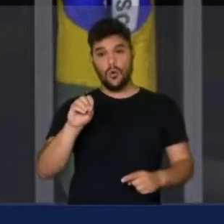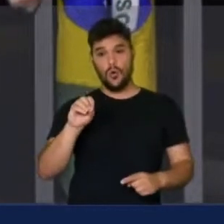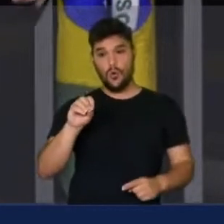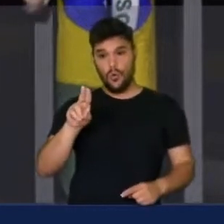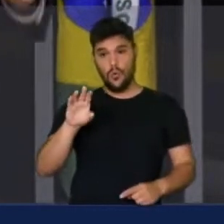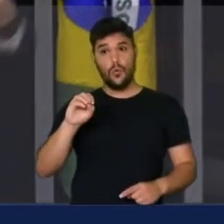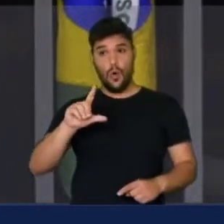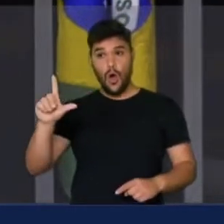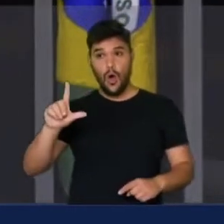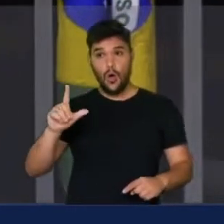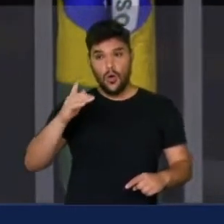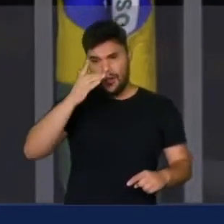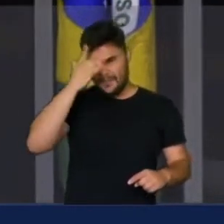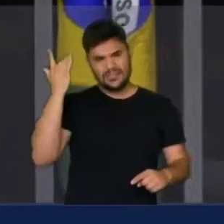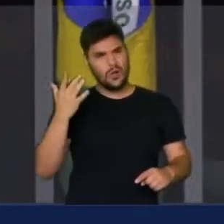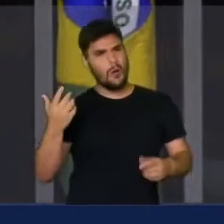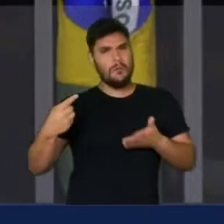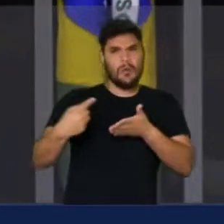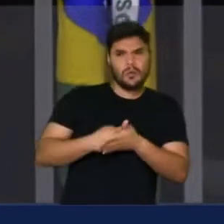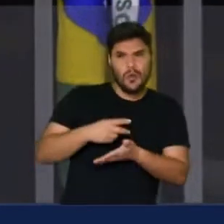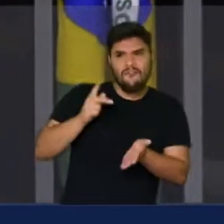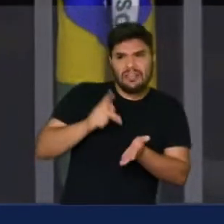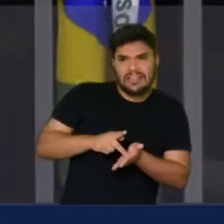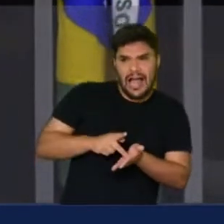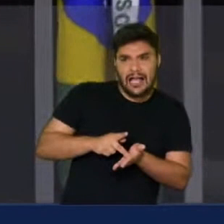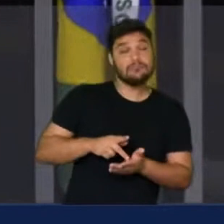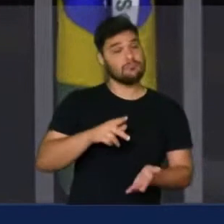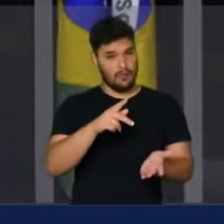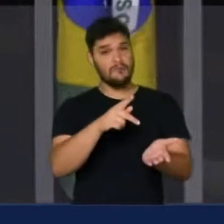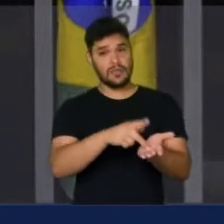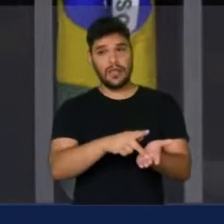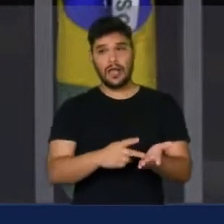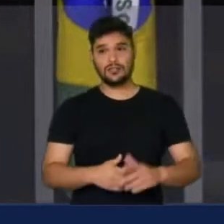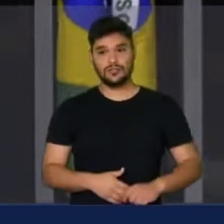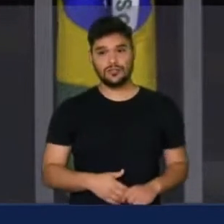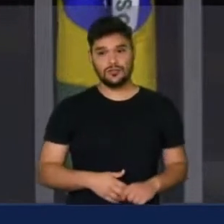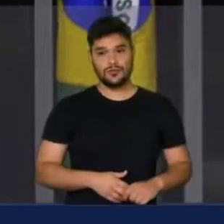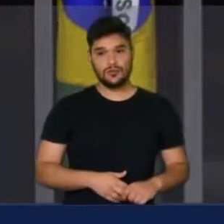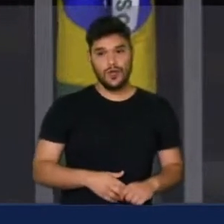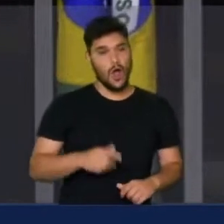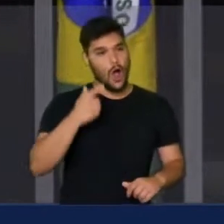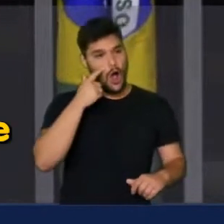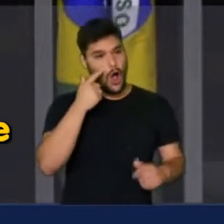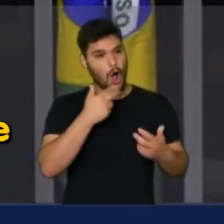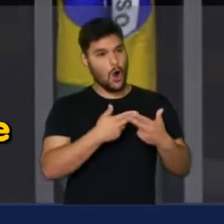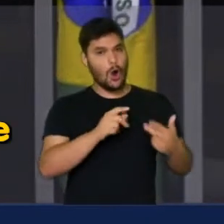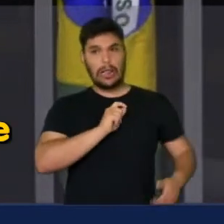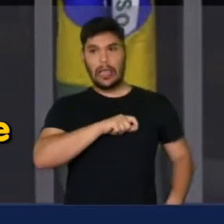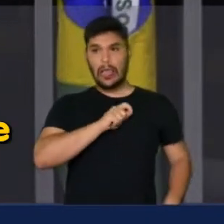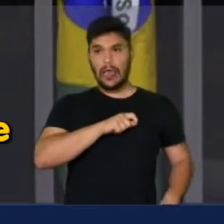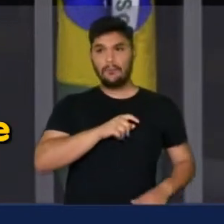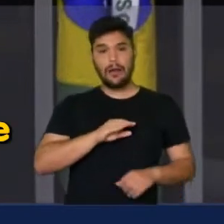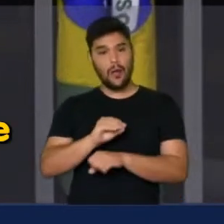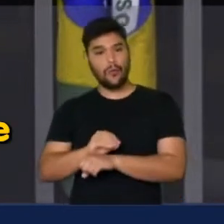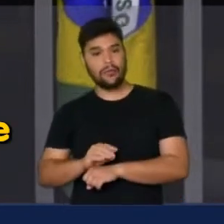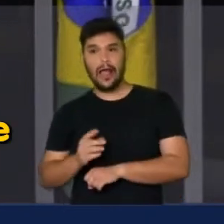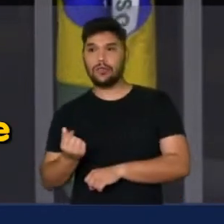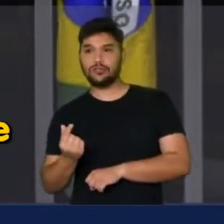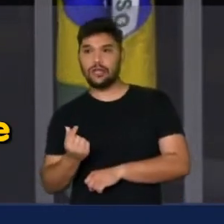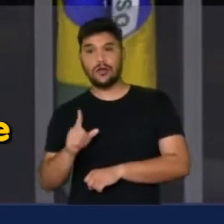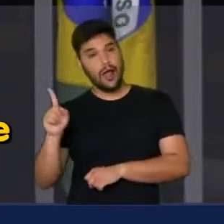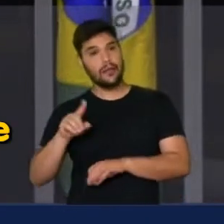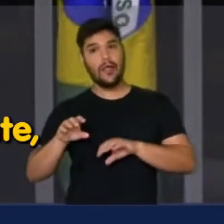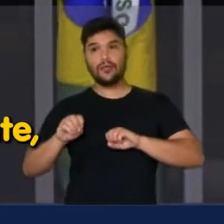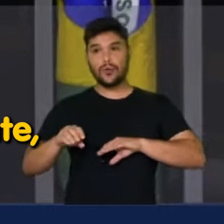todo mundo perguntando, é verdade isso, Poit? É verdade. É raposa para cuidar do galinheiro? Ali na educação,